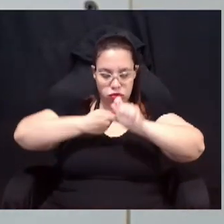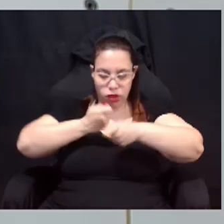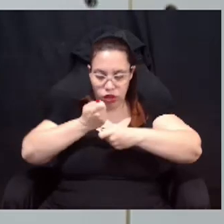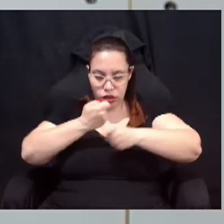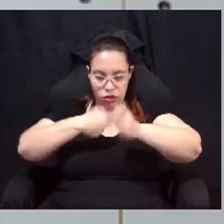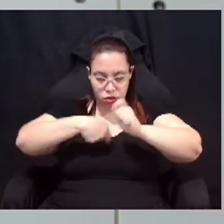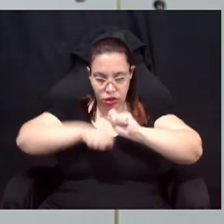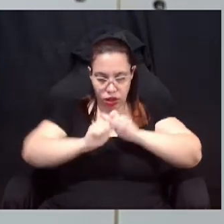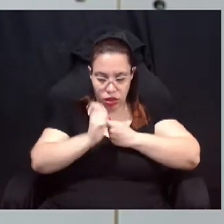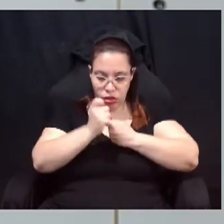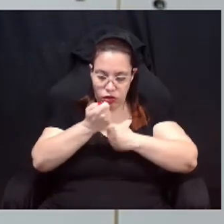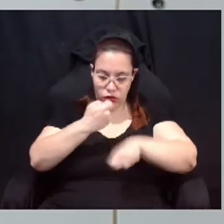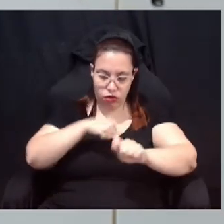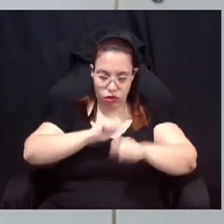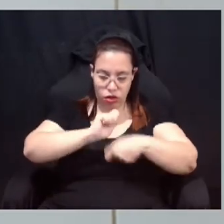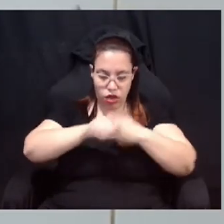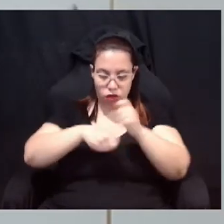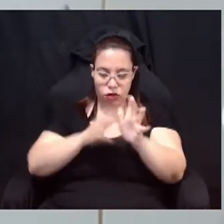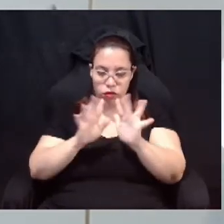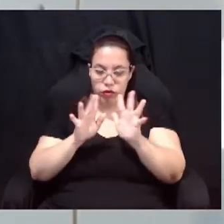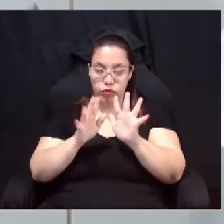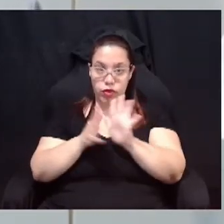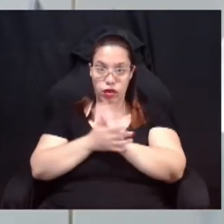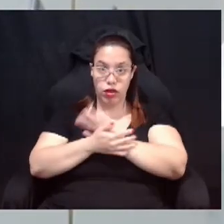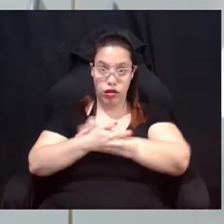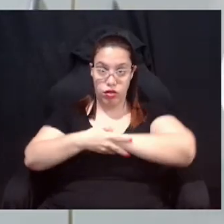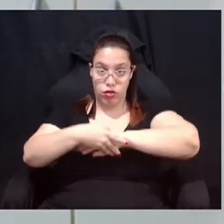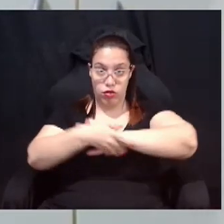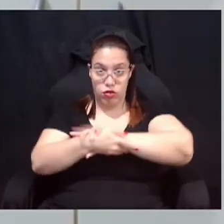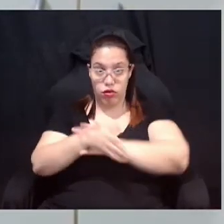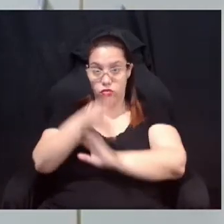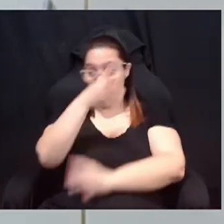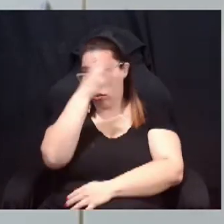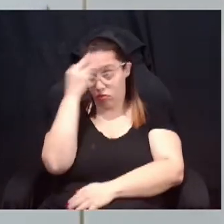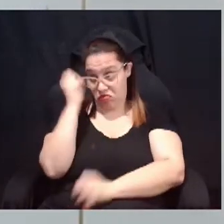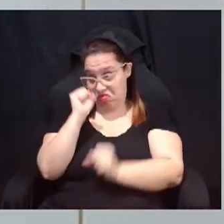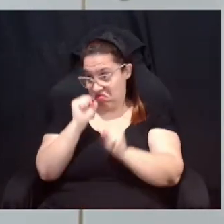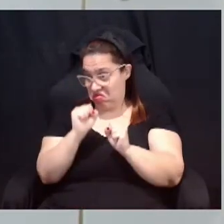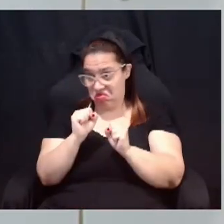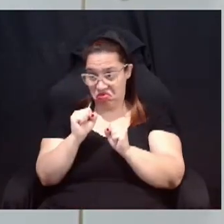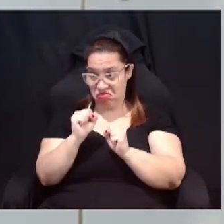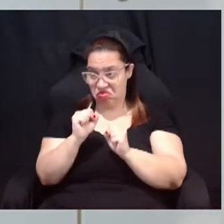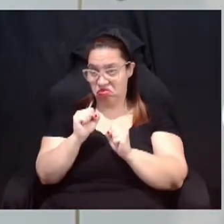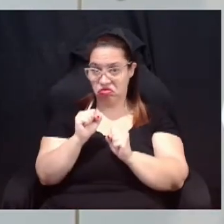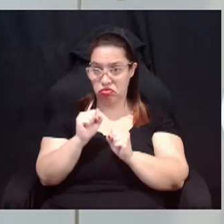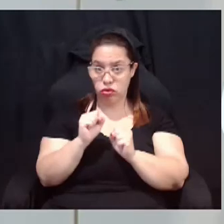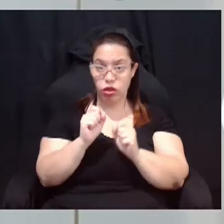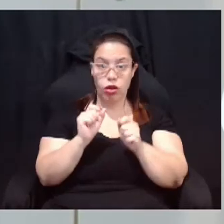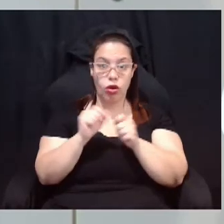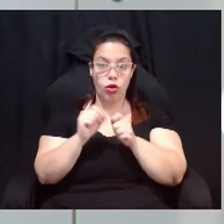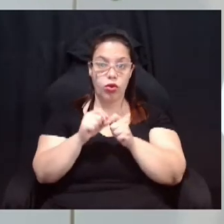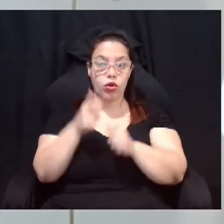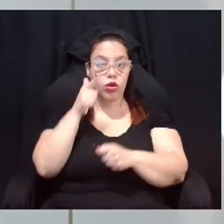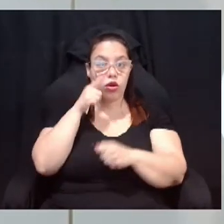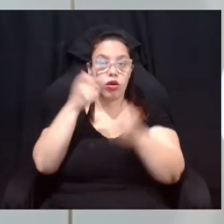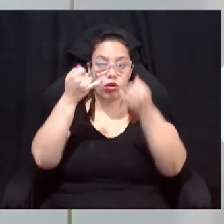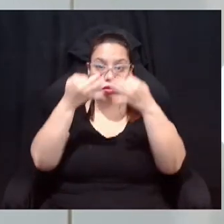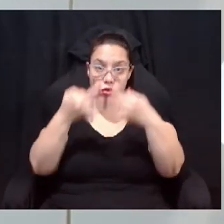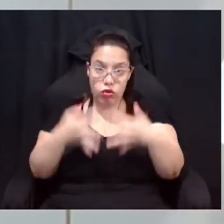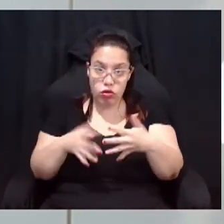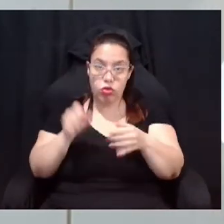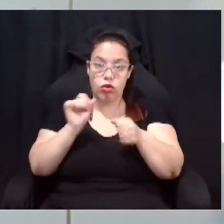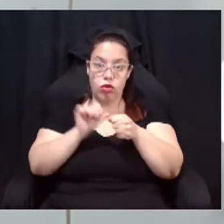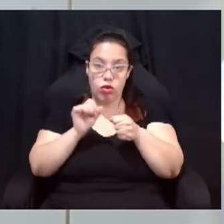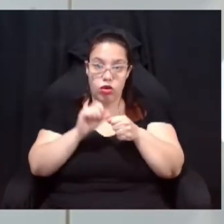memória muscular. Você pode não lembrar exatamente como que faz, você pode não conseguir me explicar como que eu faço no